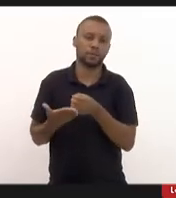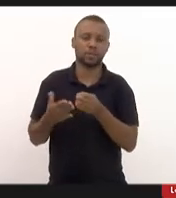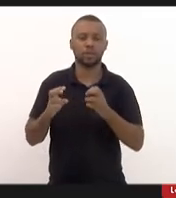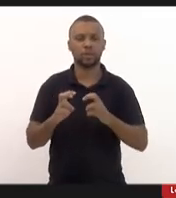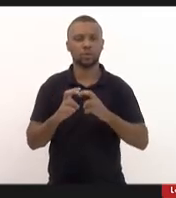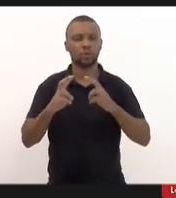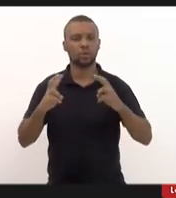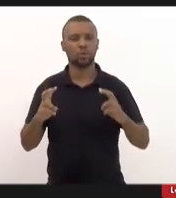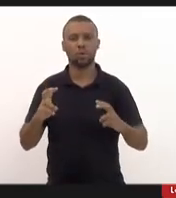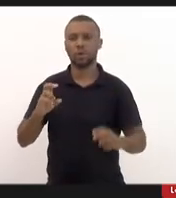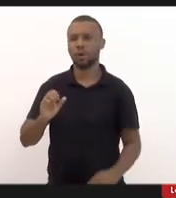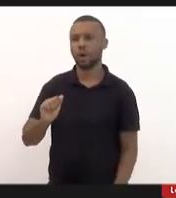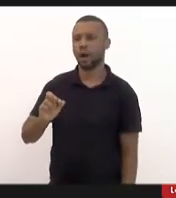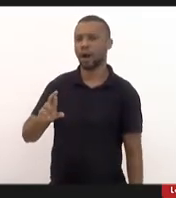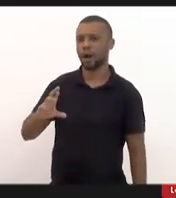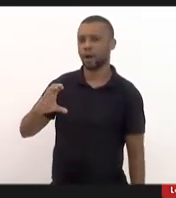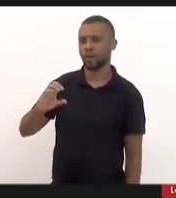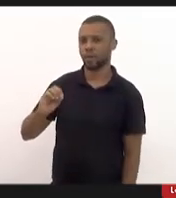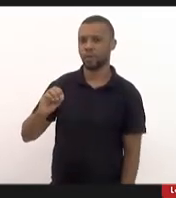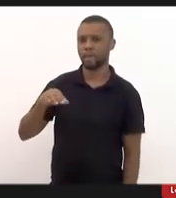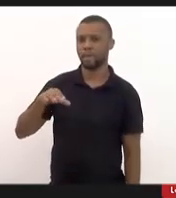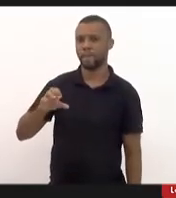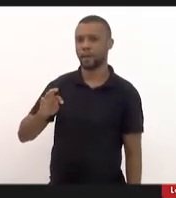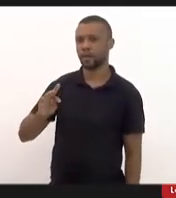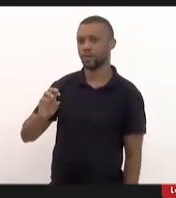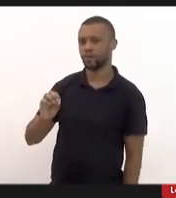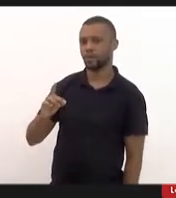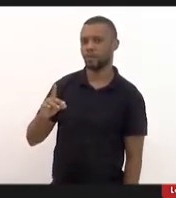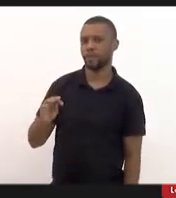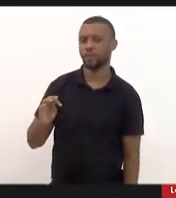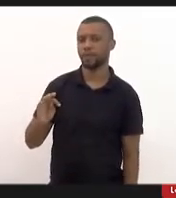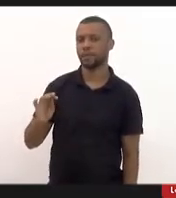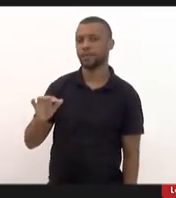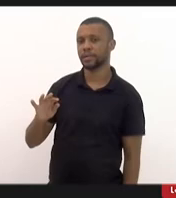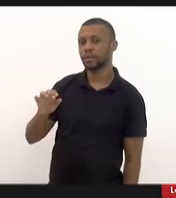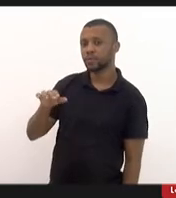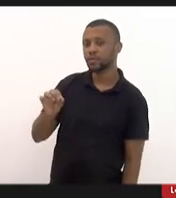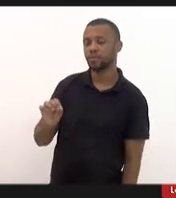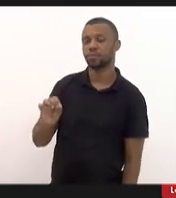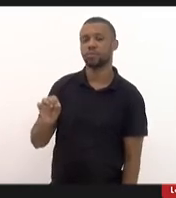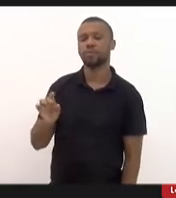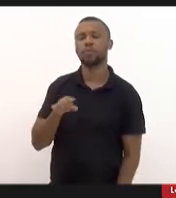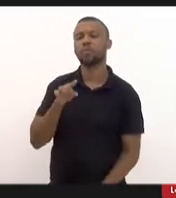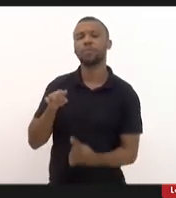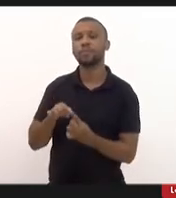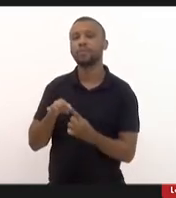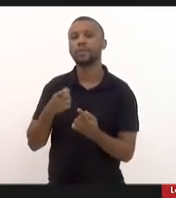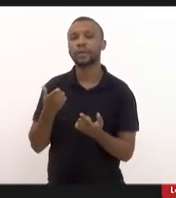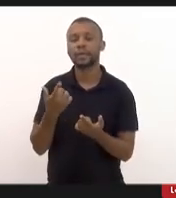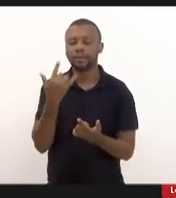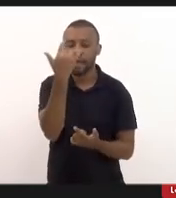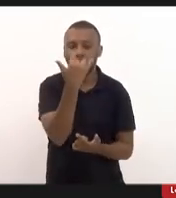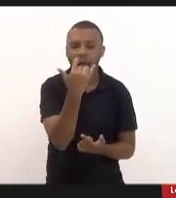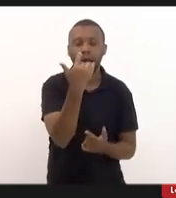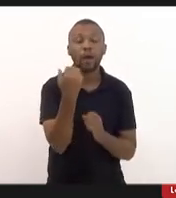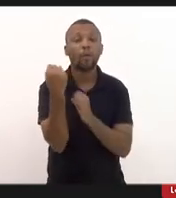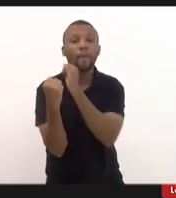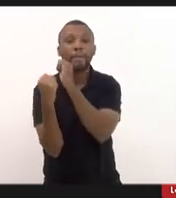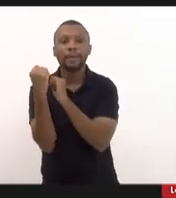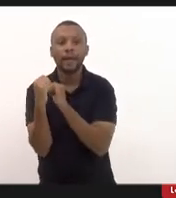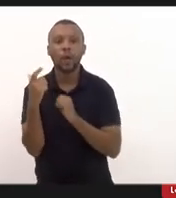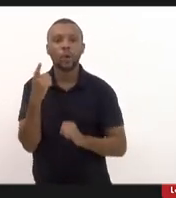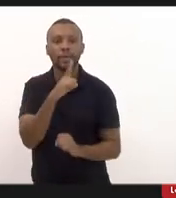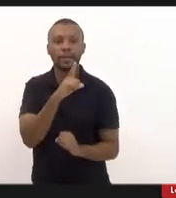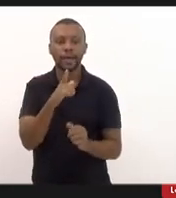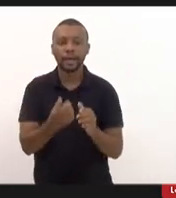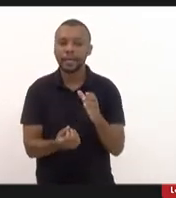arco, para que isso gere atrativos para que o empresário venha ali. O empresário não quer vir para lá porque